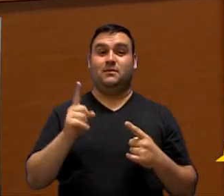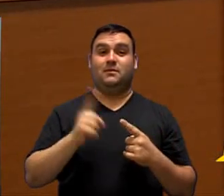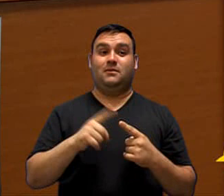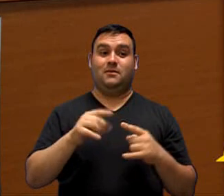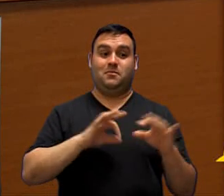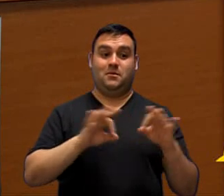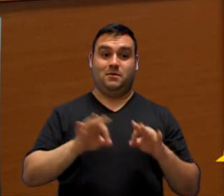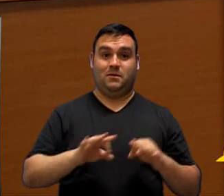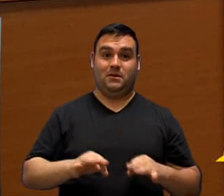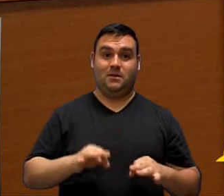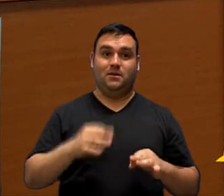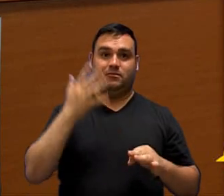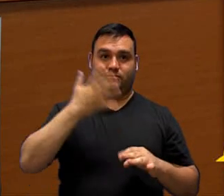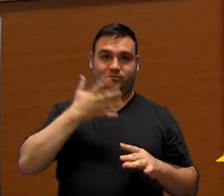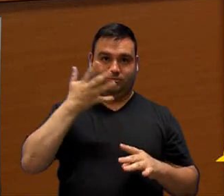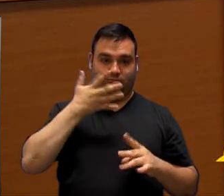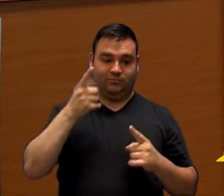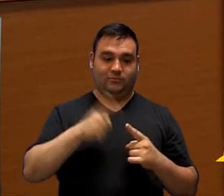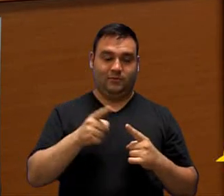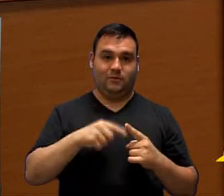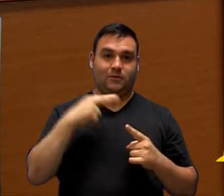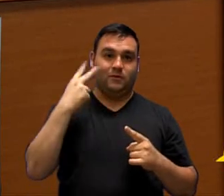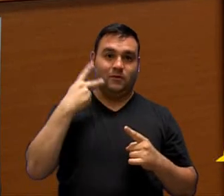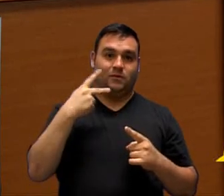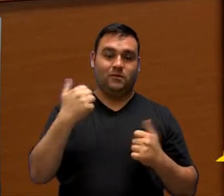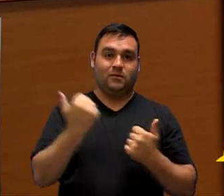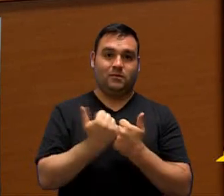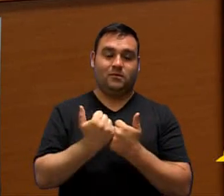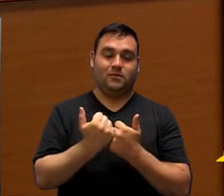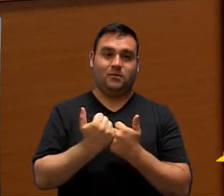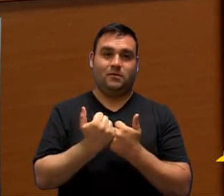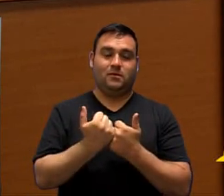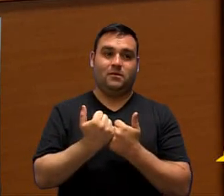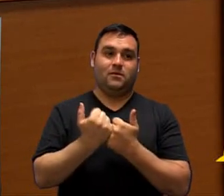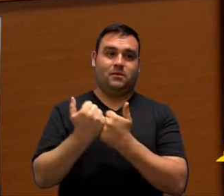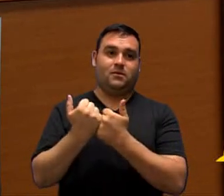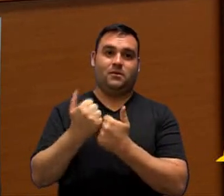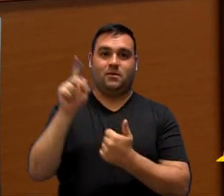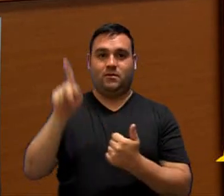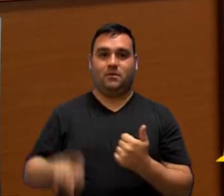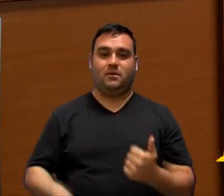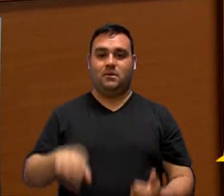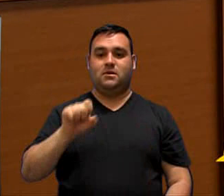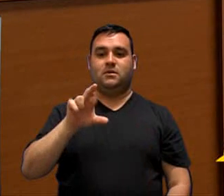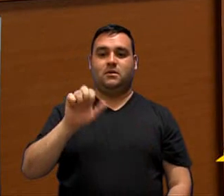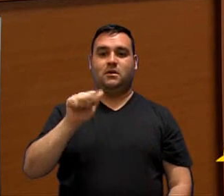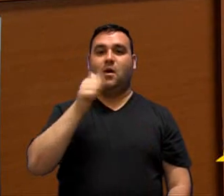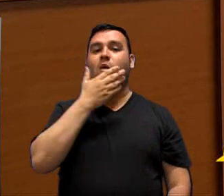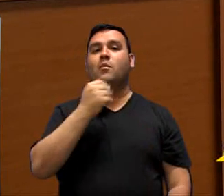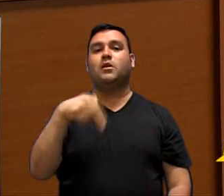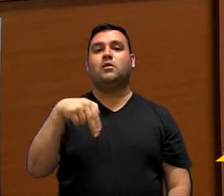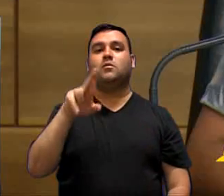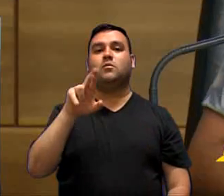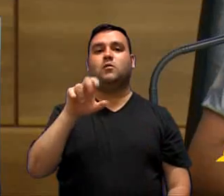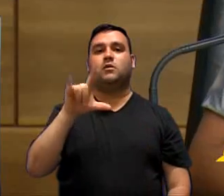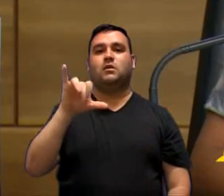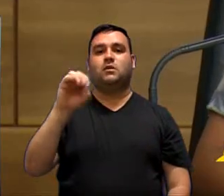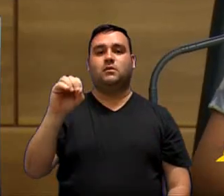eu preparei para fazer o discurso. Primeiro vereador suplente da nossa presidenta, Sara, vereador Murilo, por